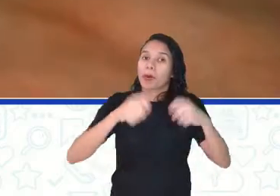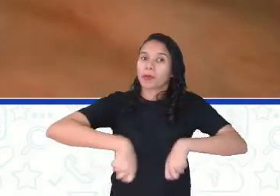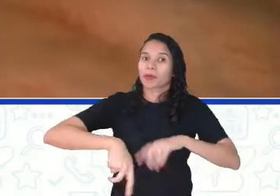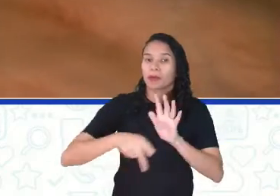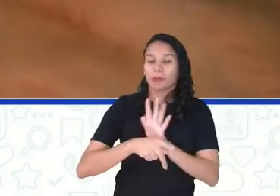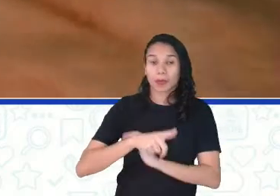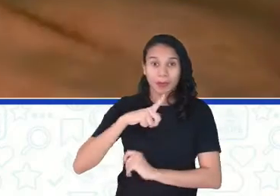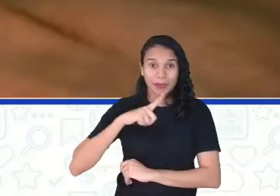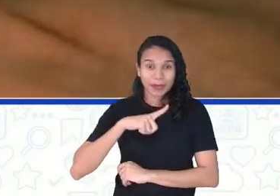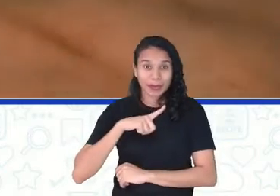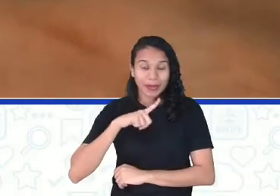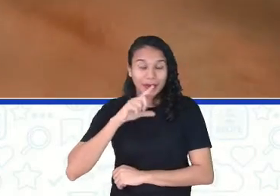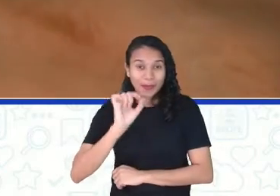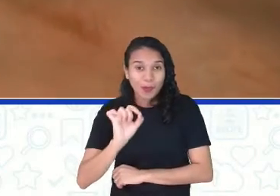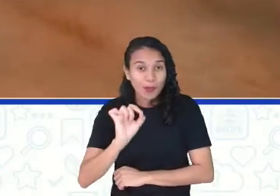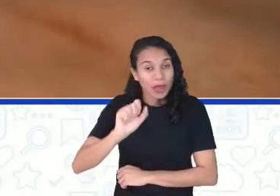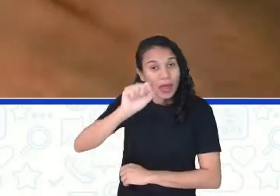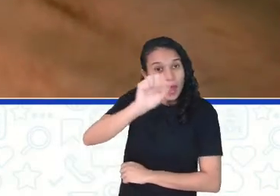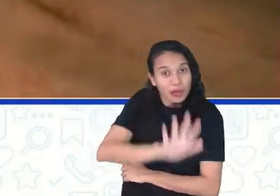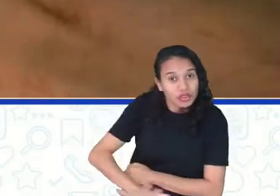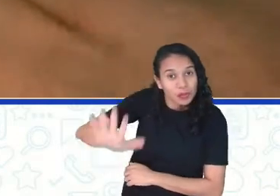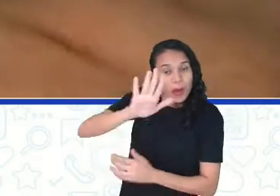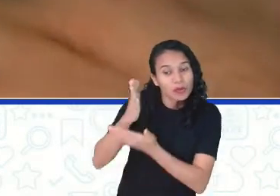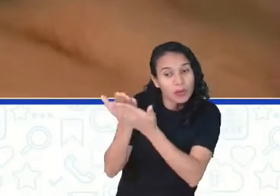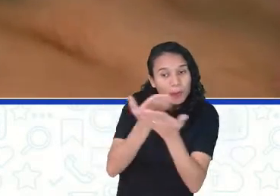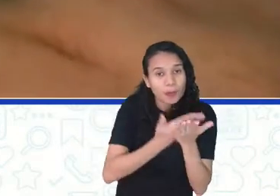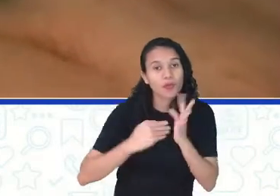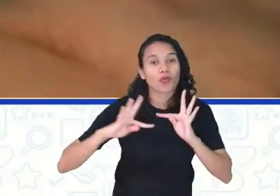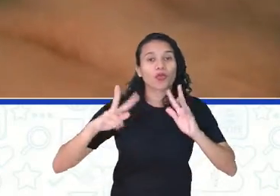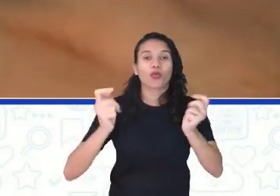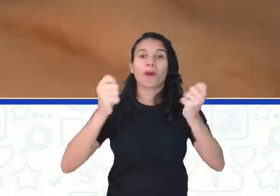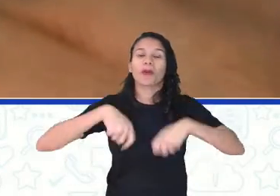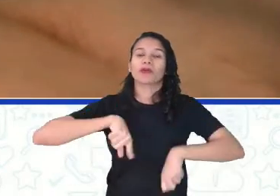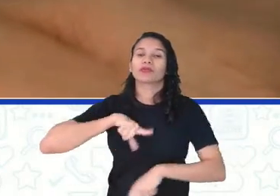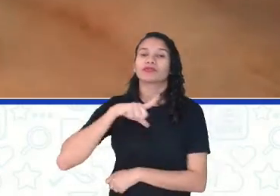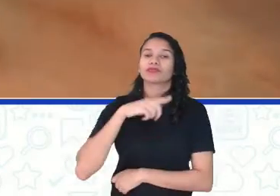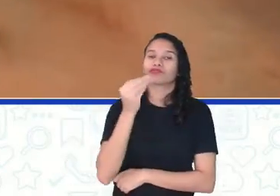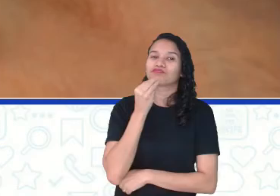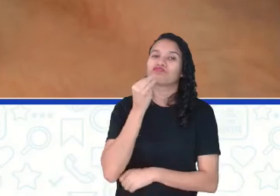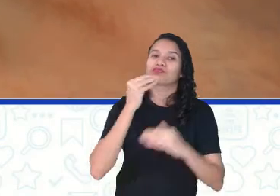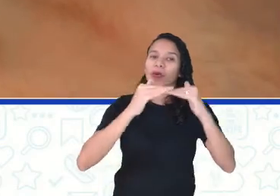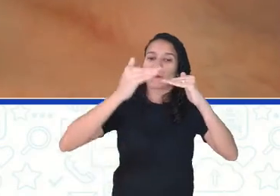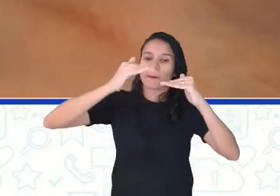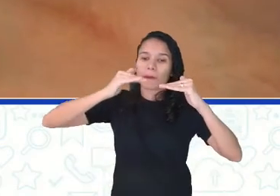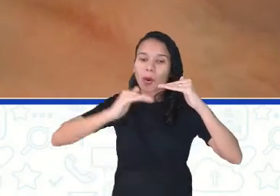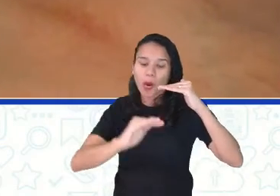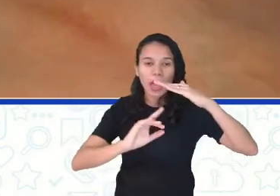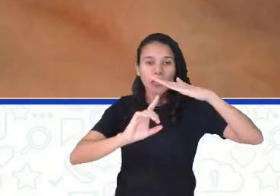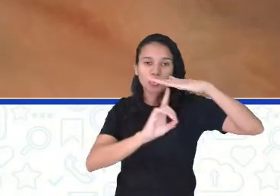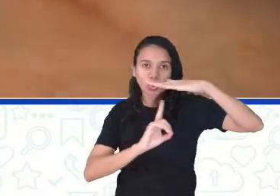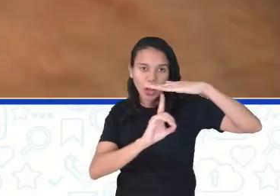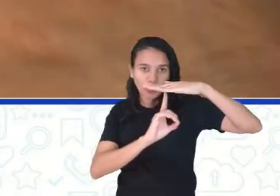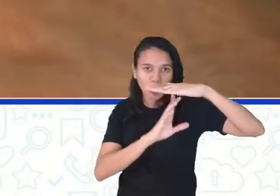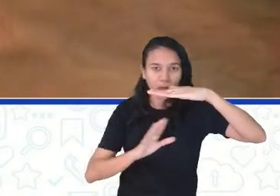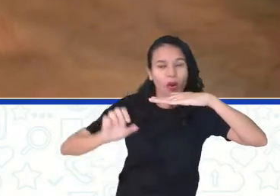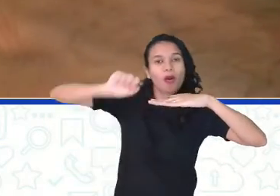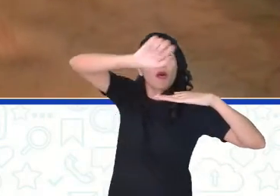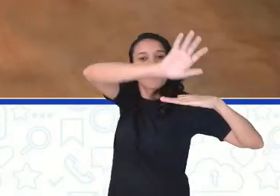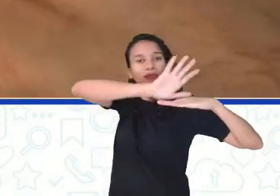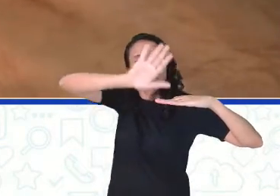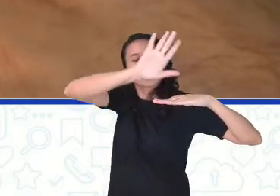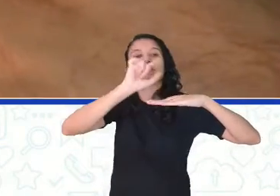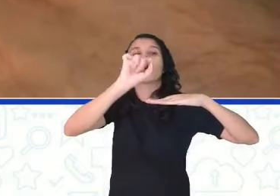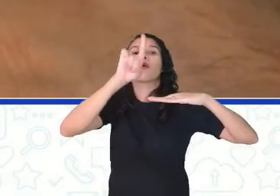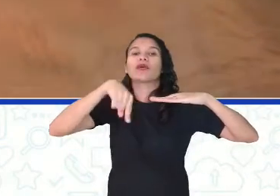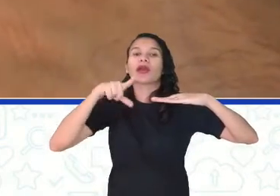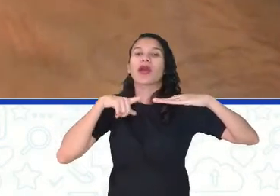que eu vou chamar de, que é o espaço amostral, são todas as possibilidades, coloca embaixo no denominador, e o de cima, você é o